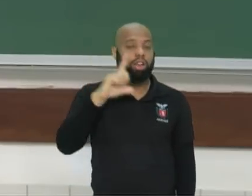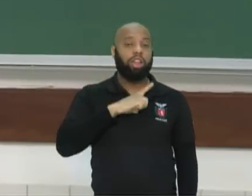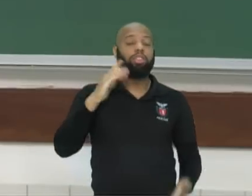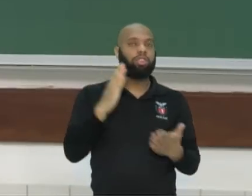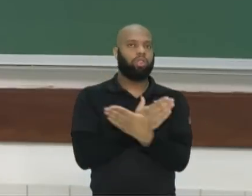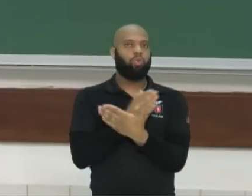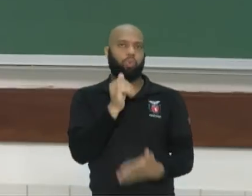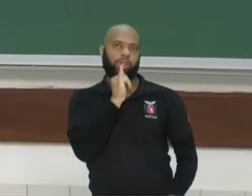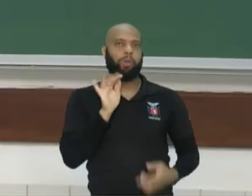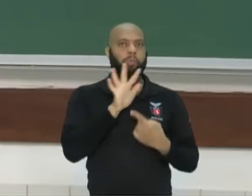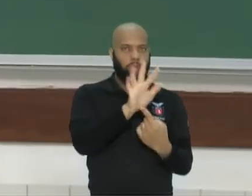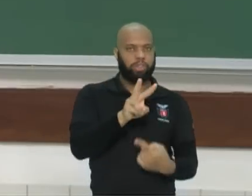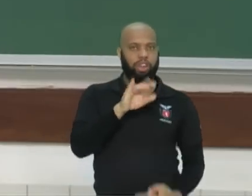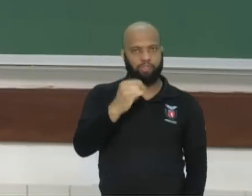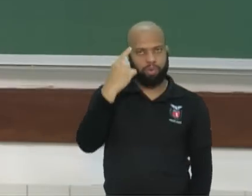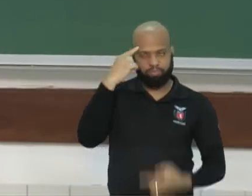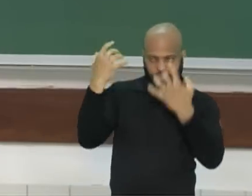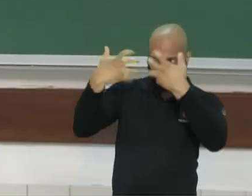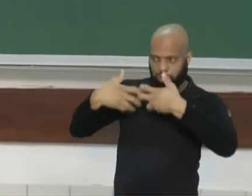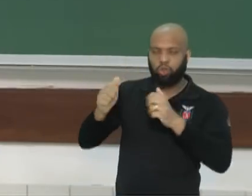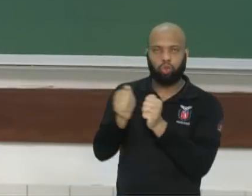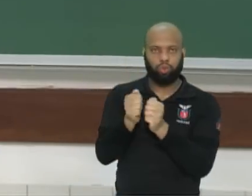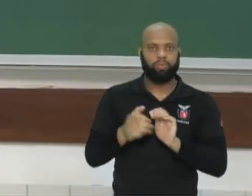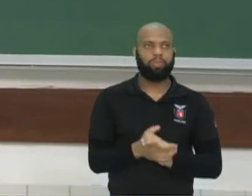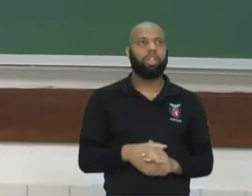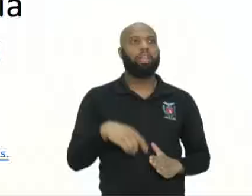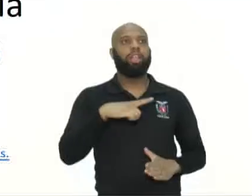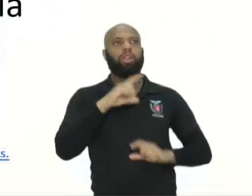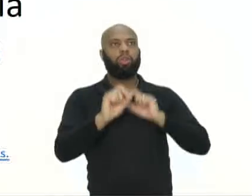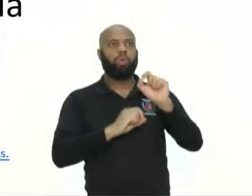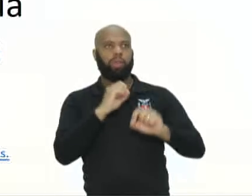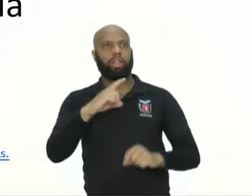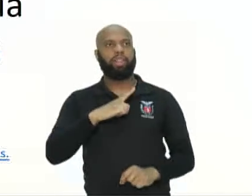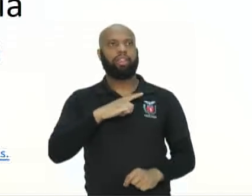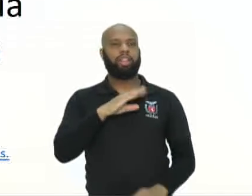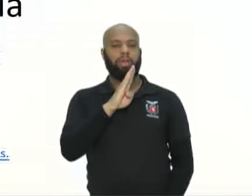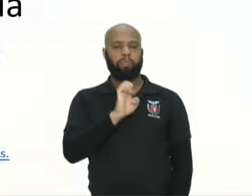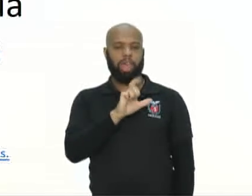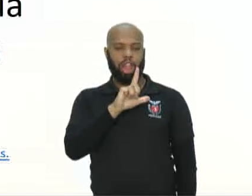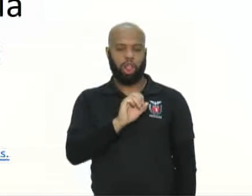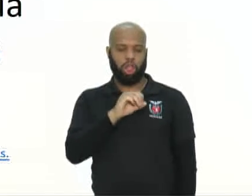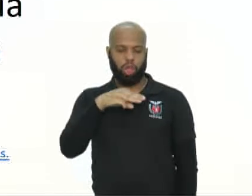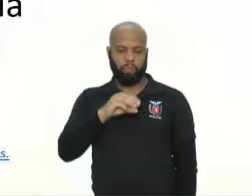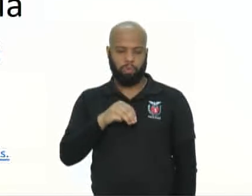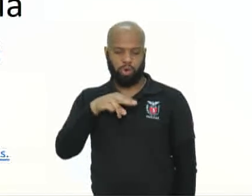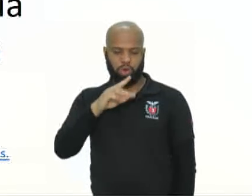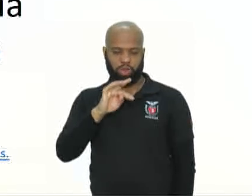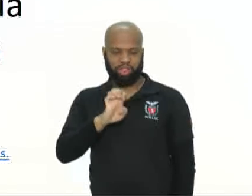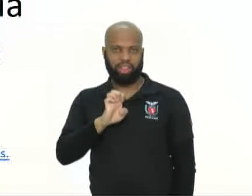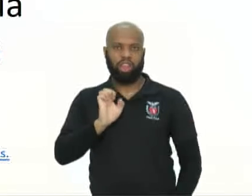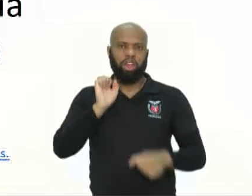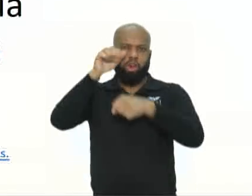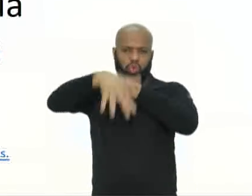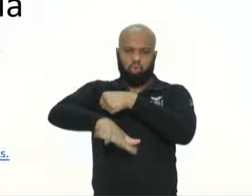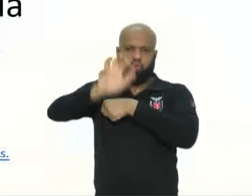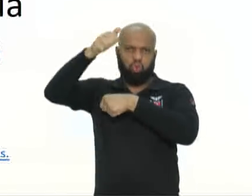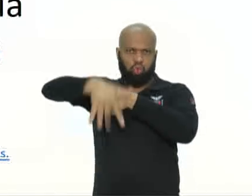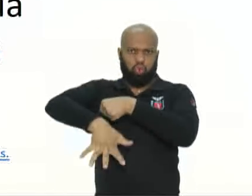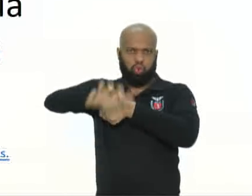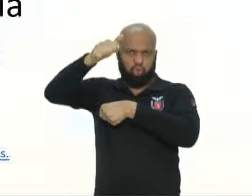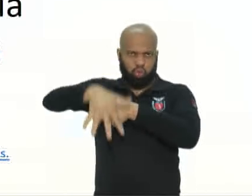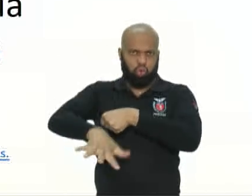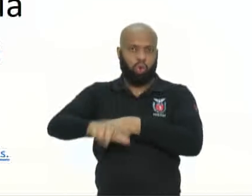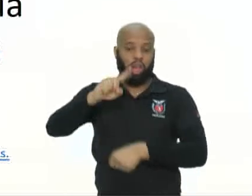alguns exemplos para a gente pensar juntos ali. A usina hidrelétrica de Belo Monte já nasceu com o título de 4ª maior do mundo e